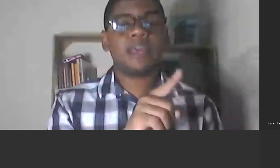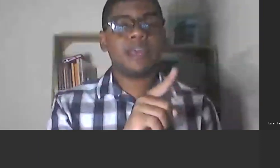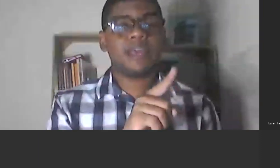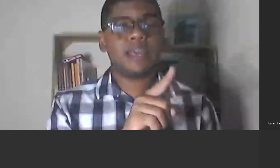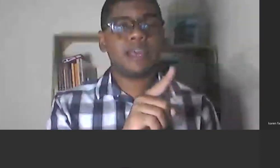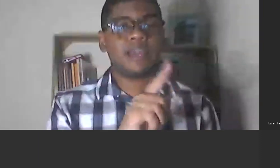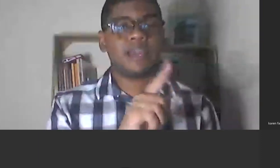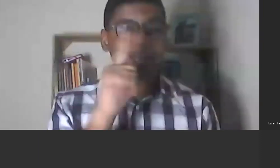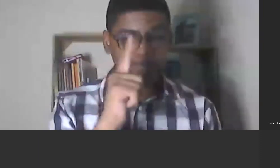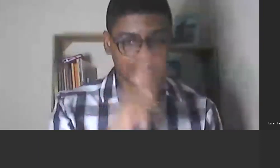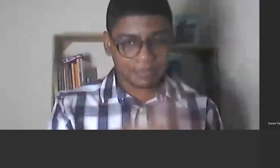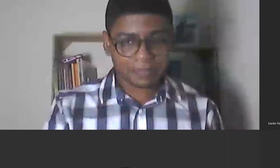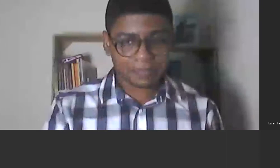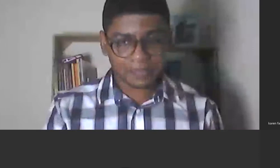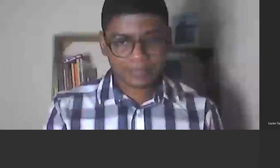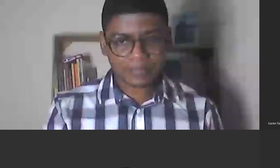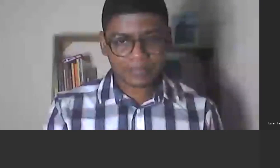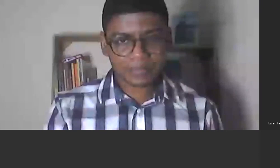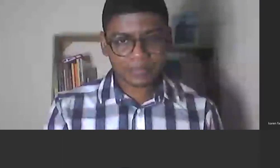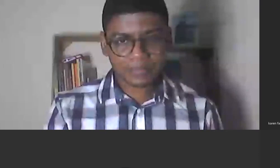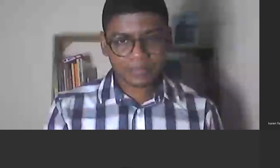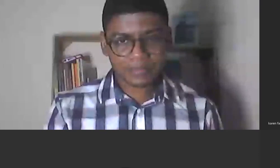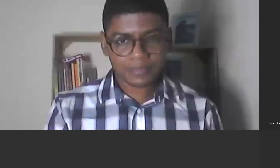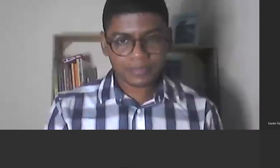bebe Guaraná?